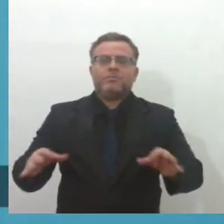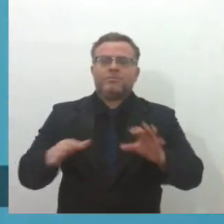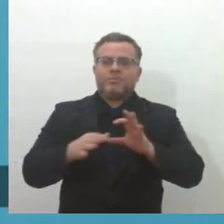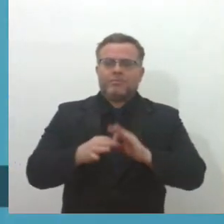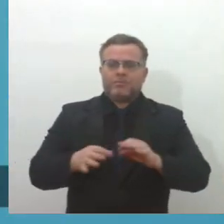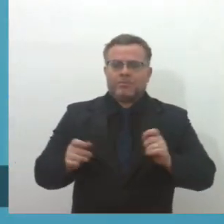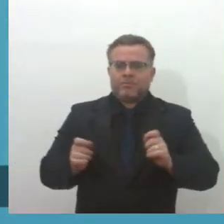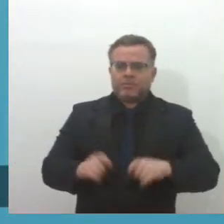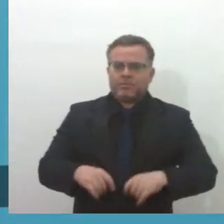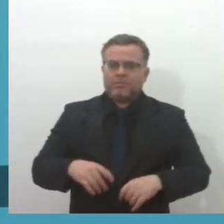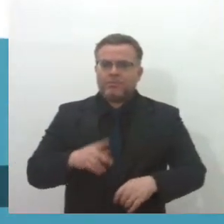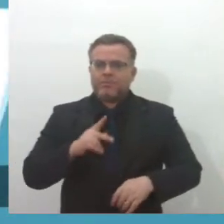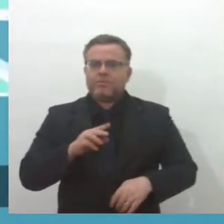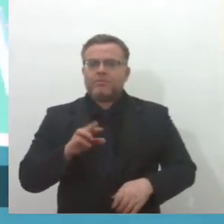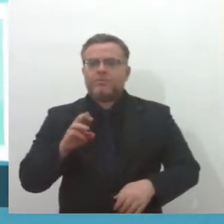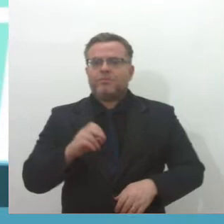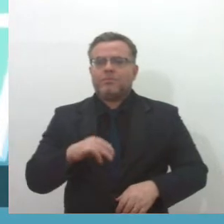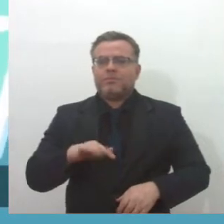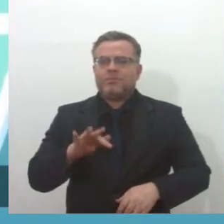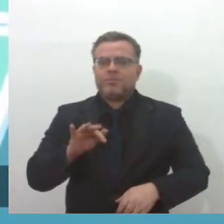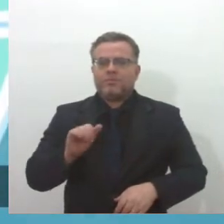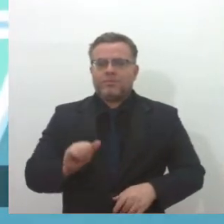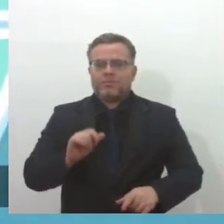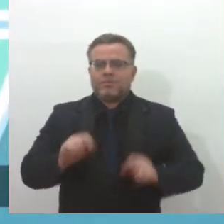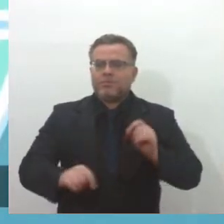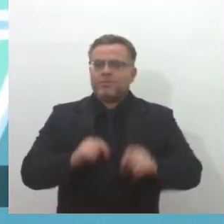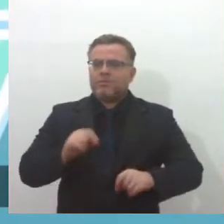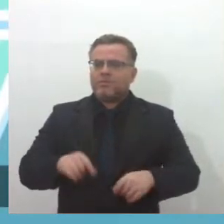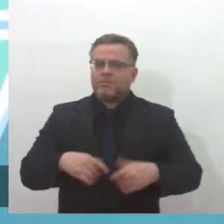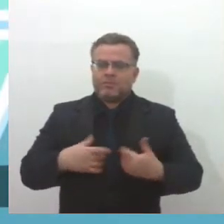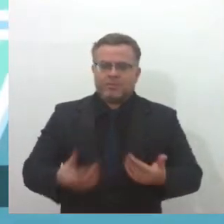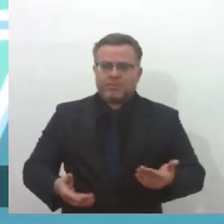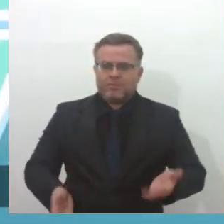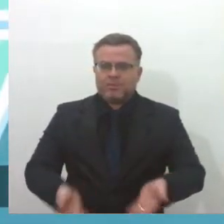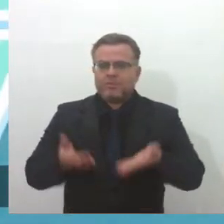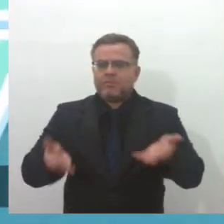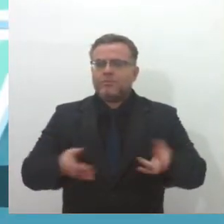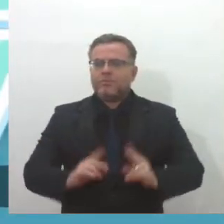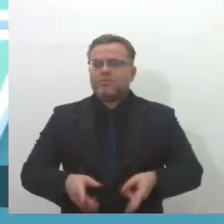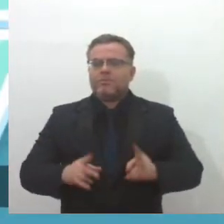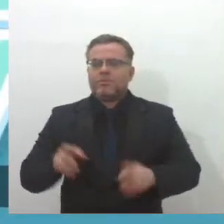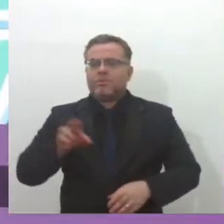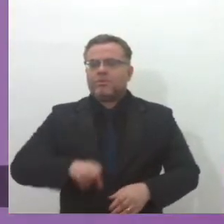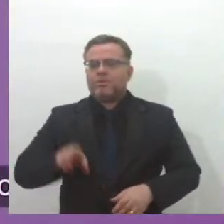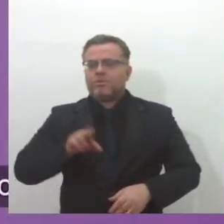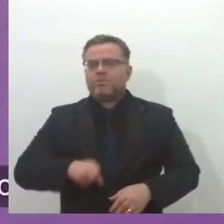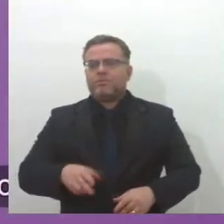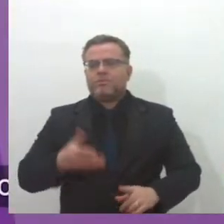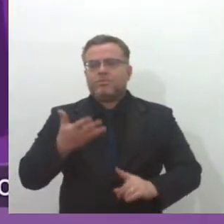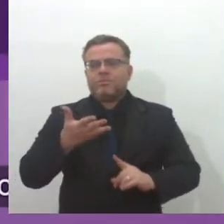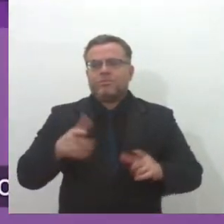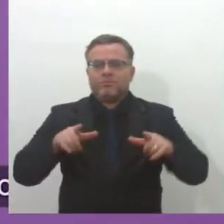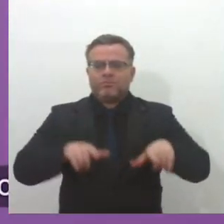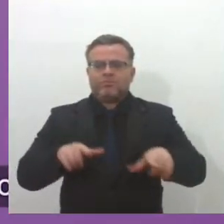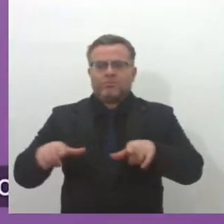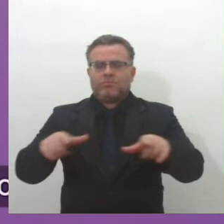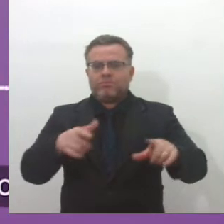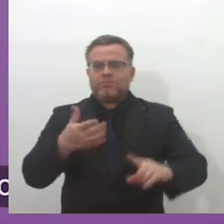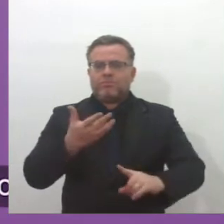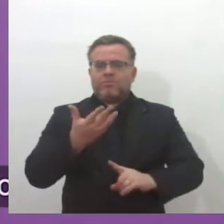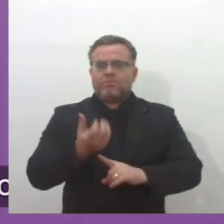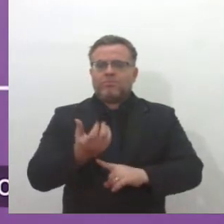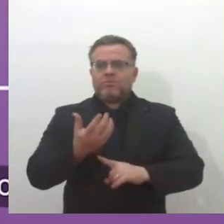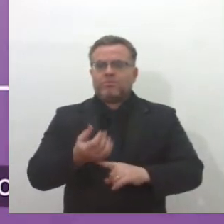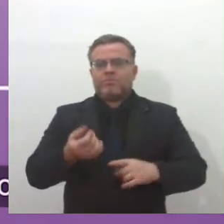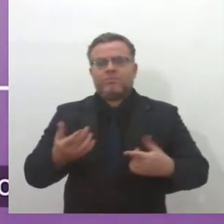sua conta de luz o PROINFA, que incentiva o uso de fontes alternativas na geração de energia. A taxa que custeia a